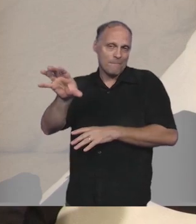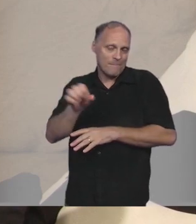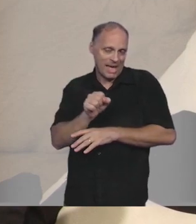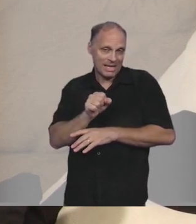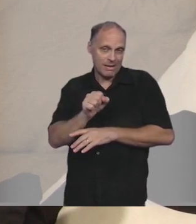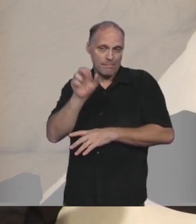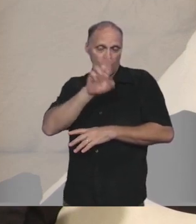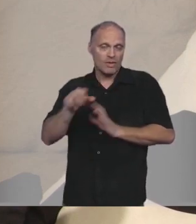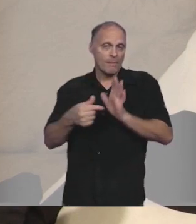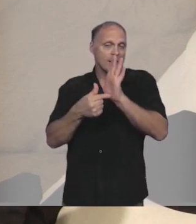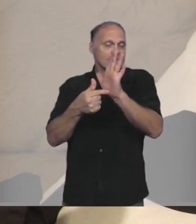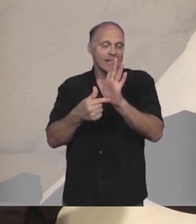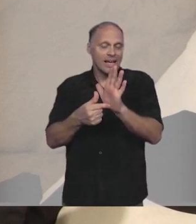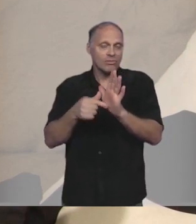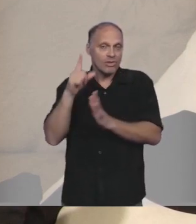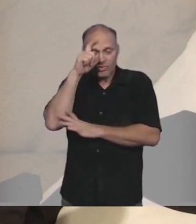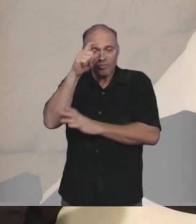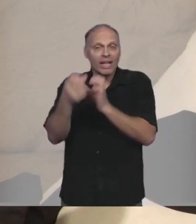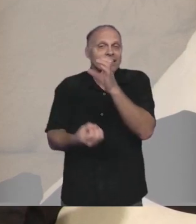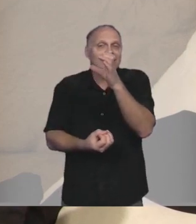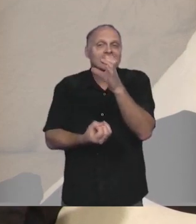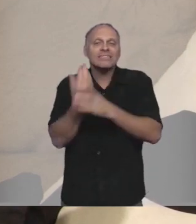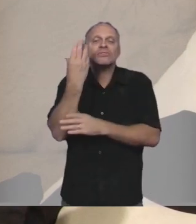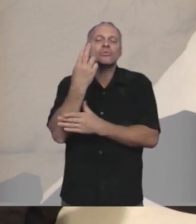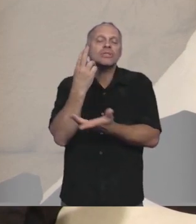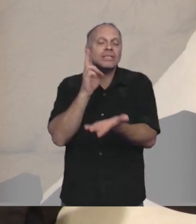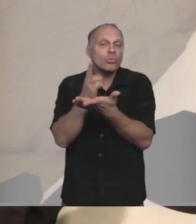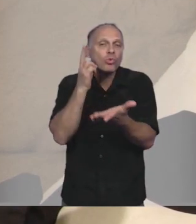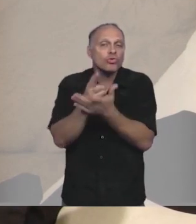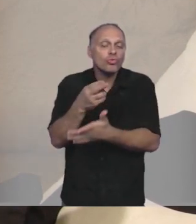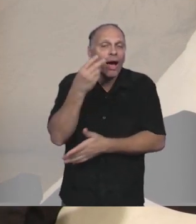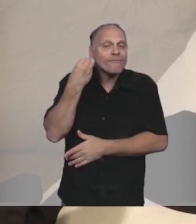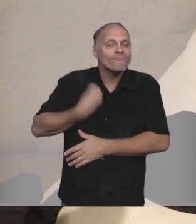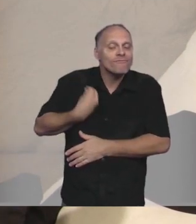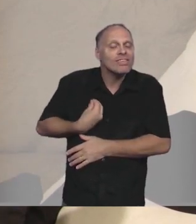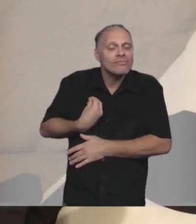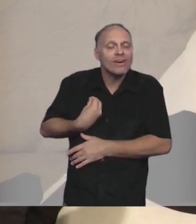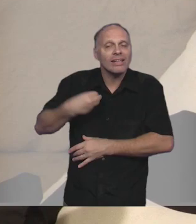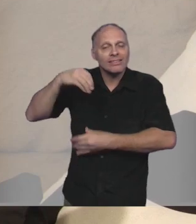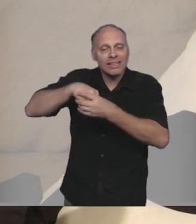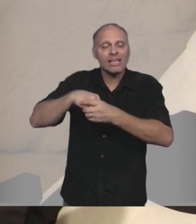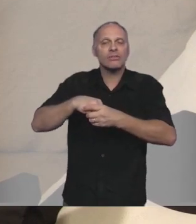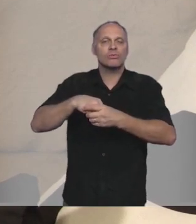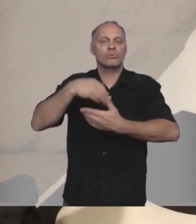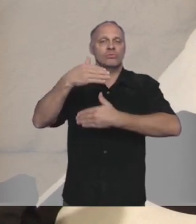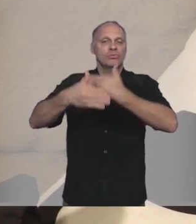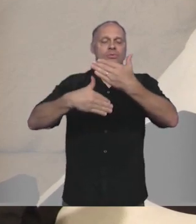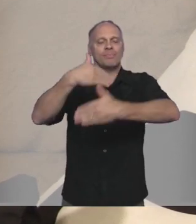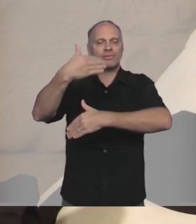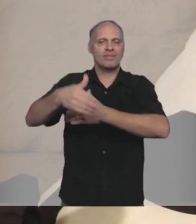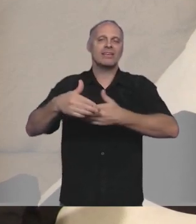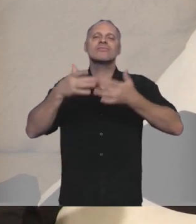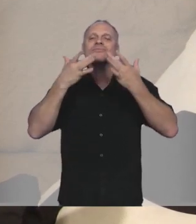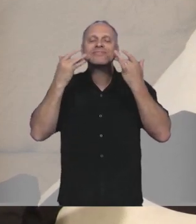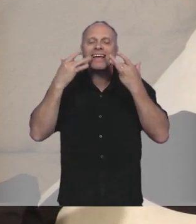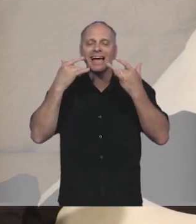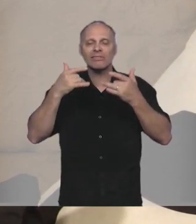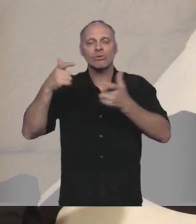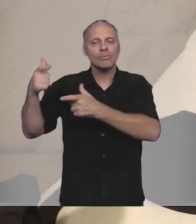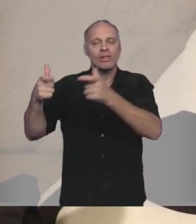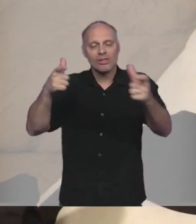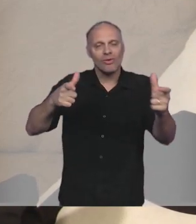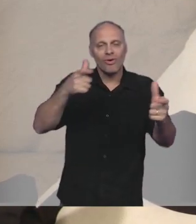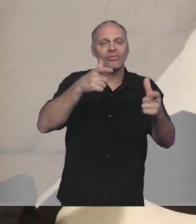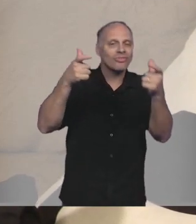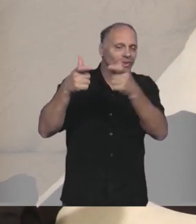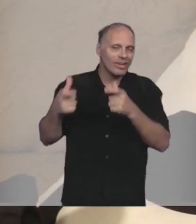tem dificuldades não só para construir ela, como para manter ela viva dentro dos variados contextos que ela